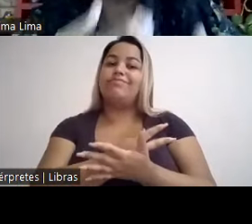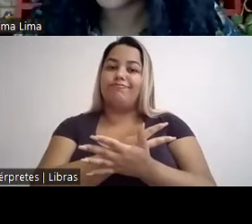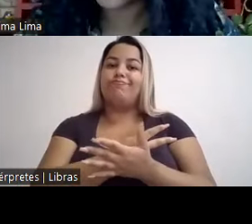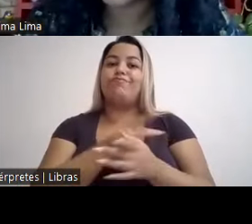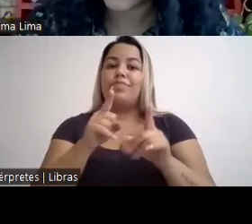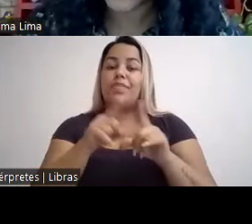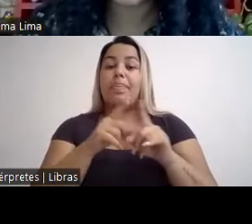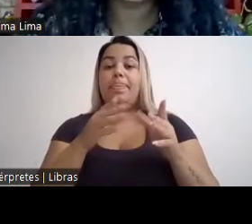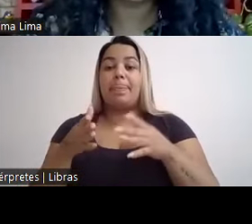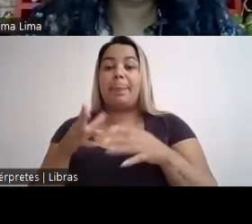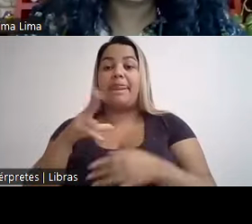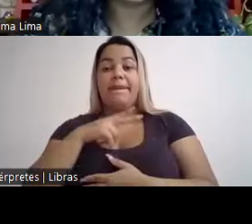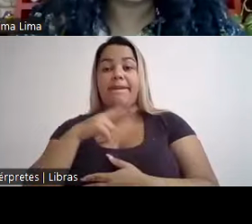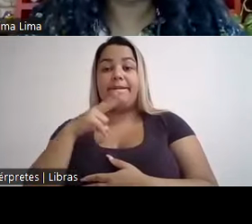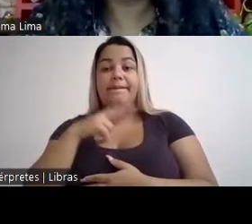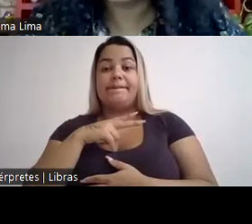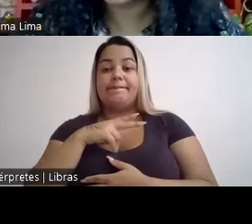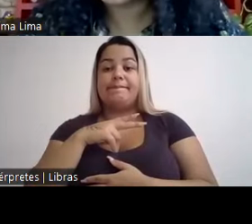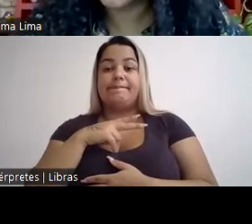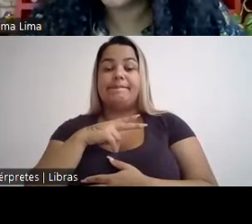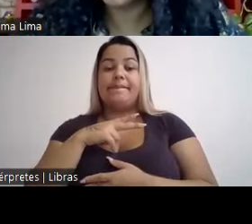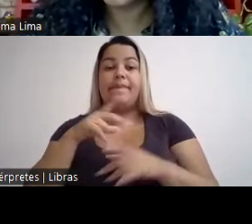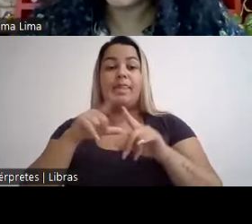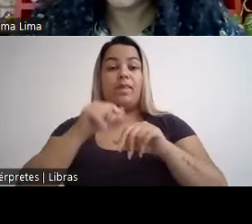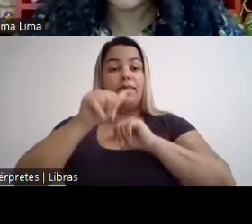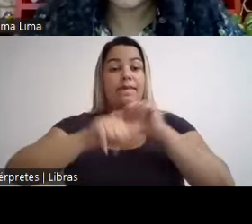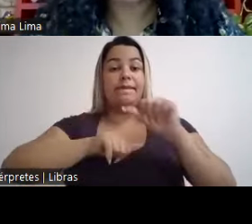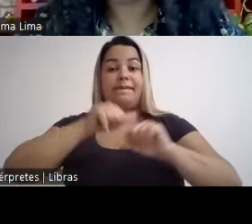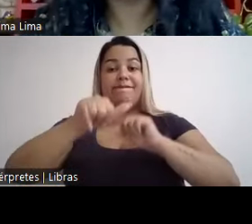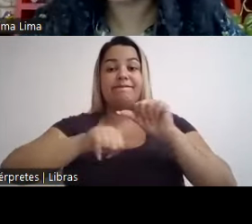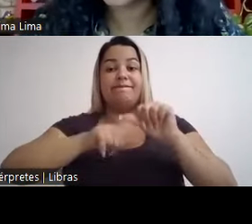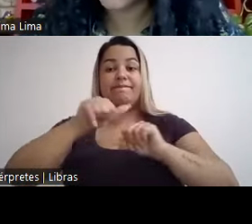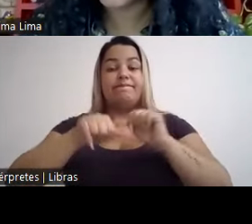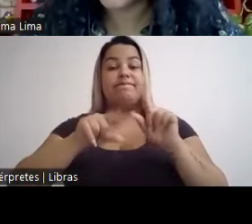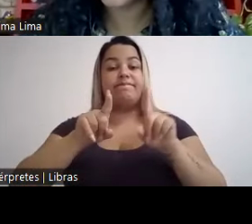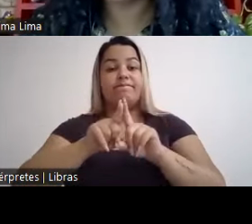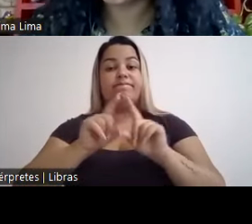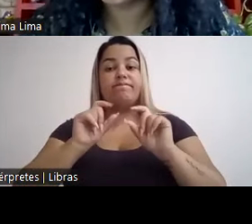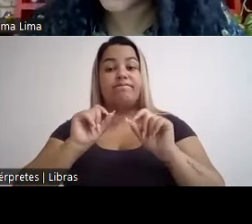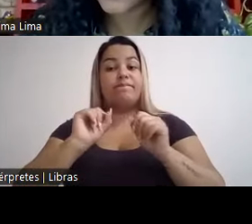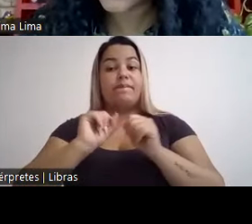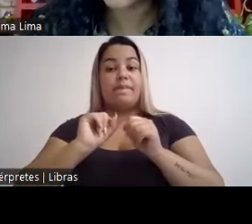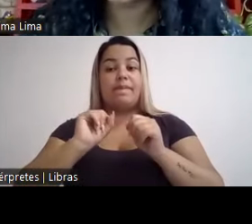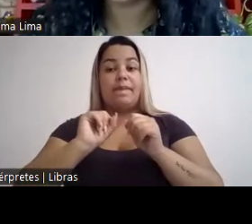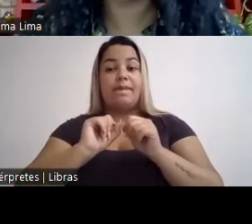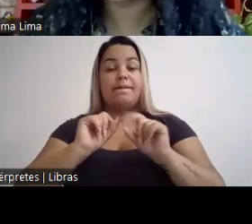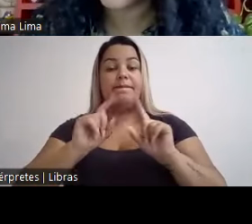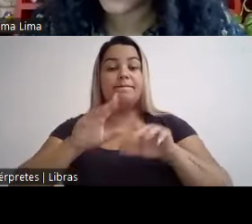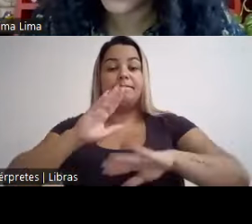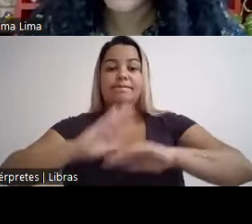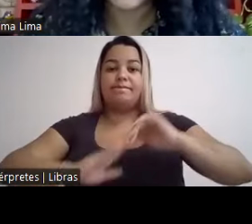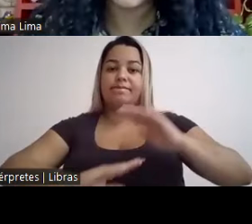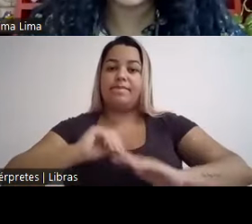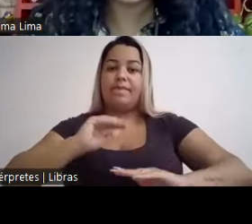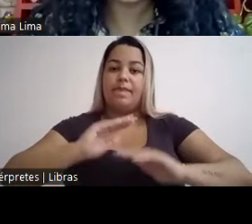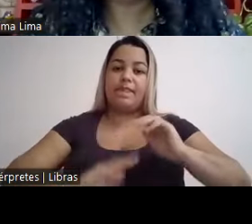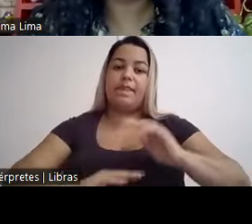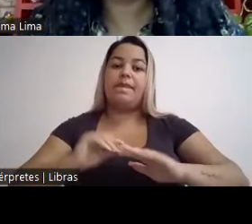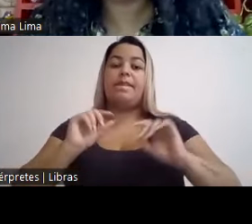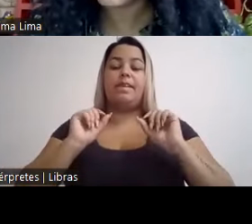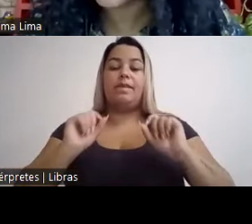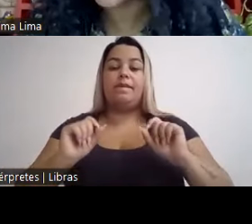ainda individualizado, com a inovação, que é a forma de fazer, o campo da ação, da concretude,